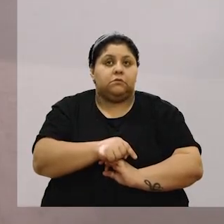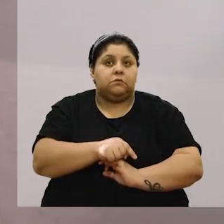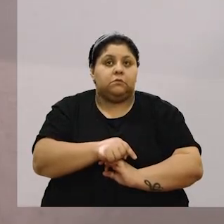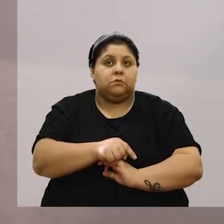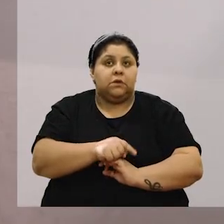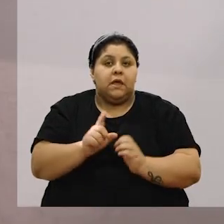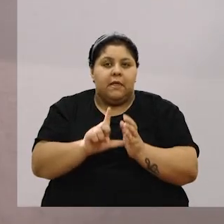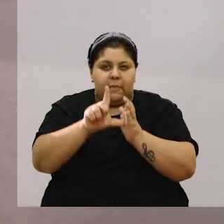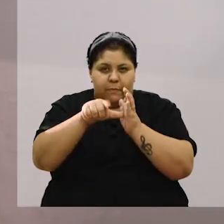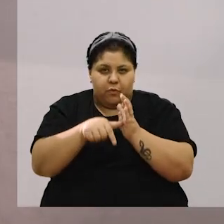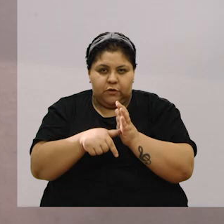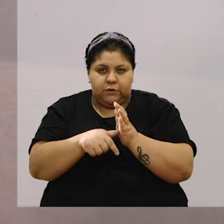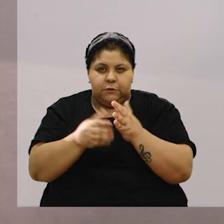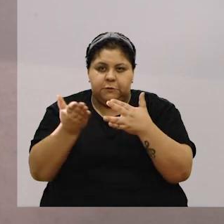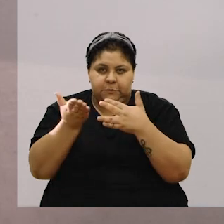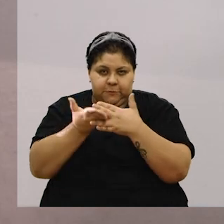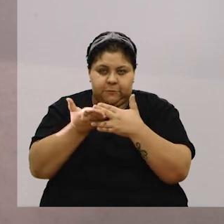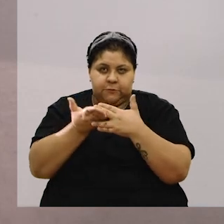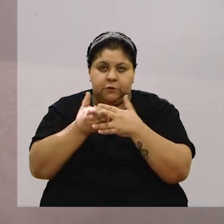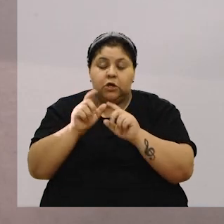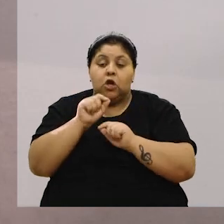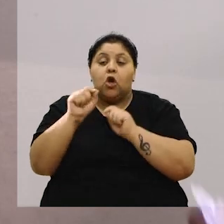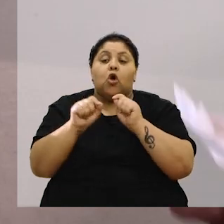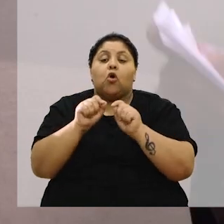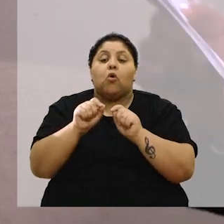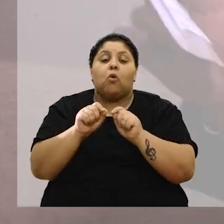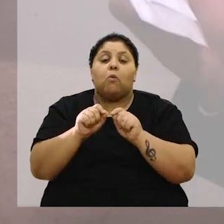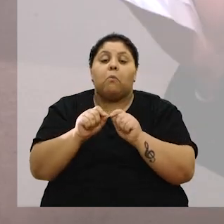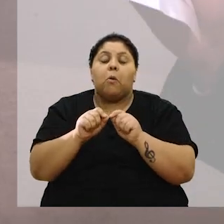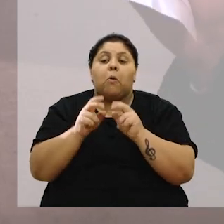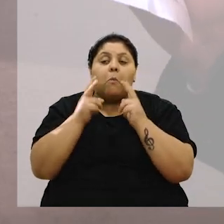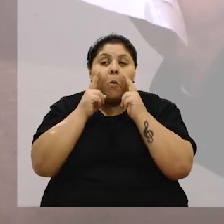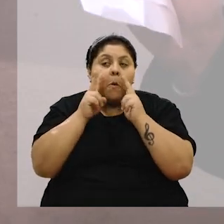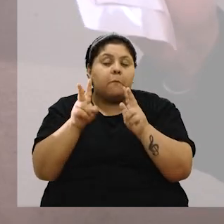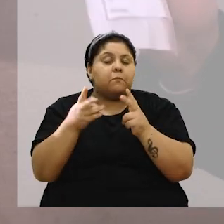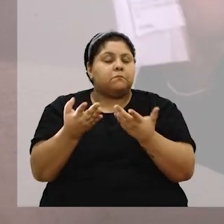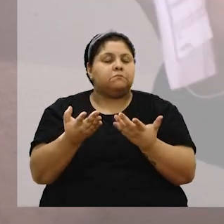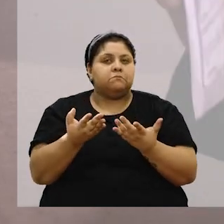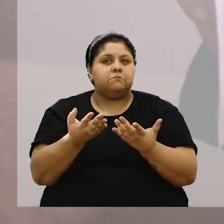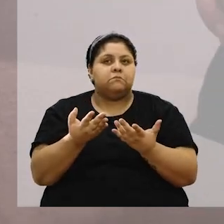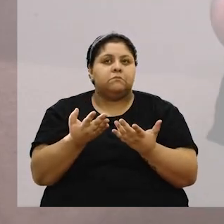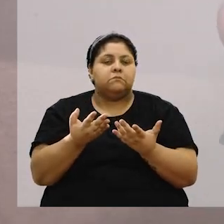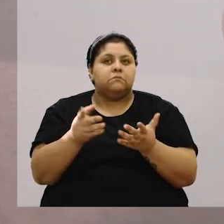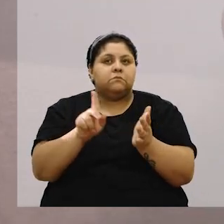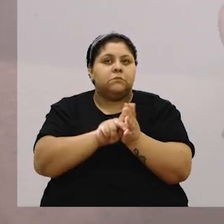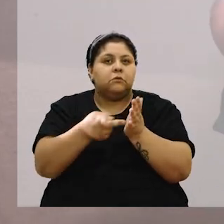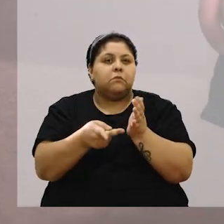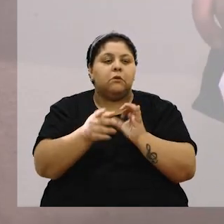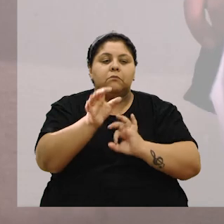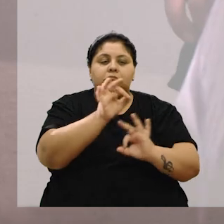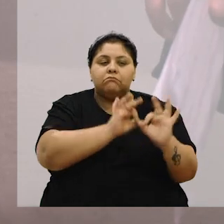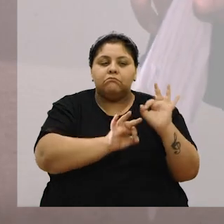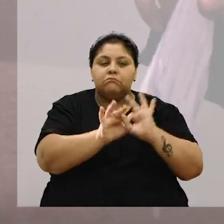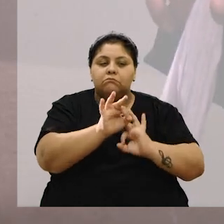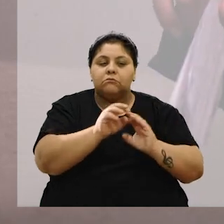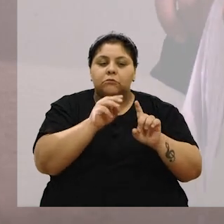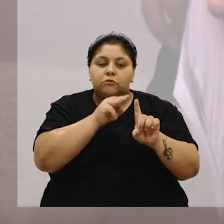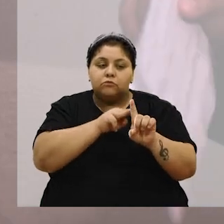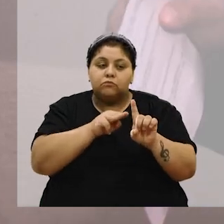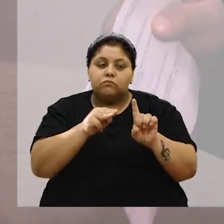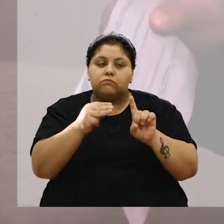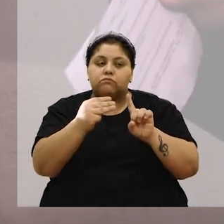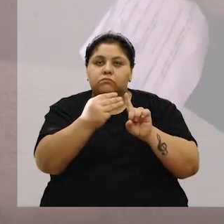mais no bloco final, mas como é que vocês têm visto também a